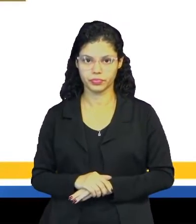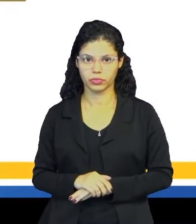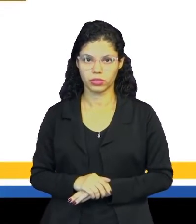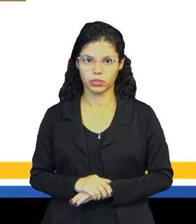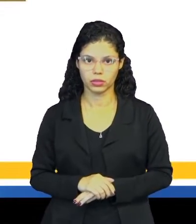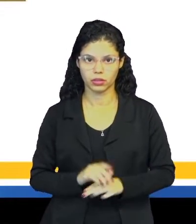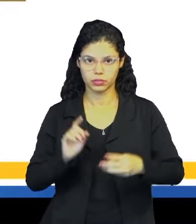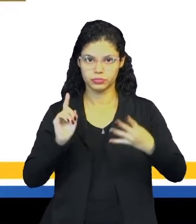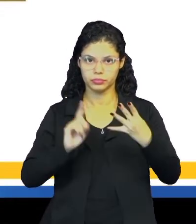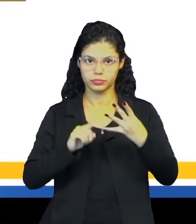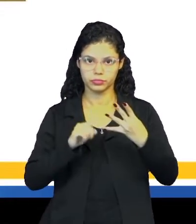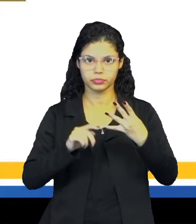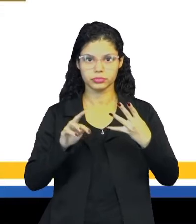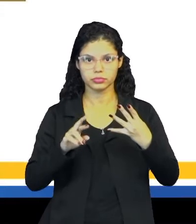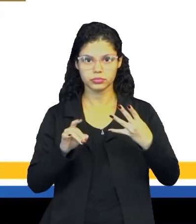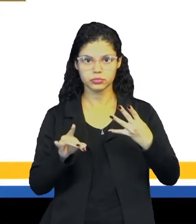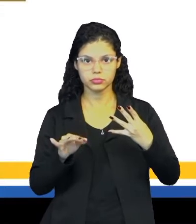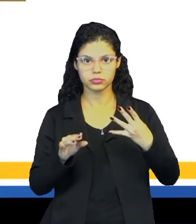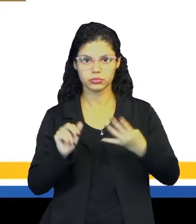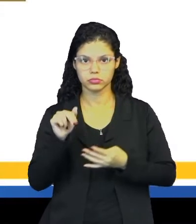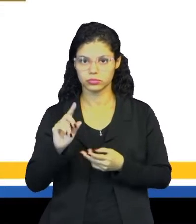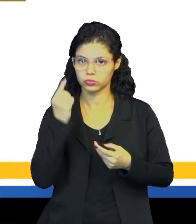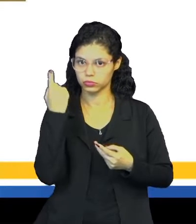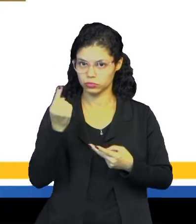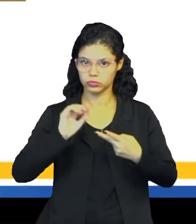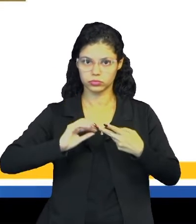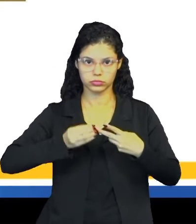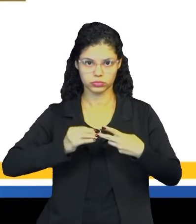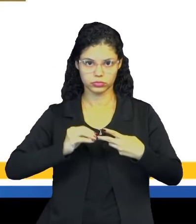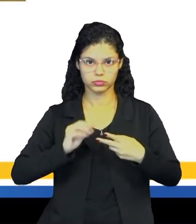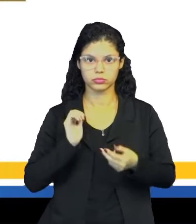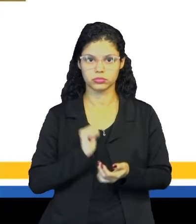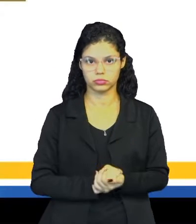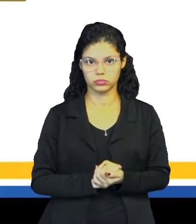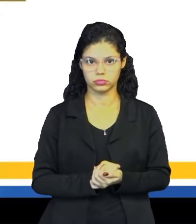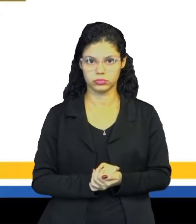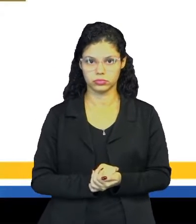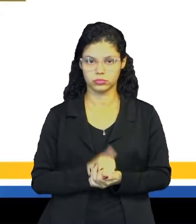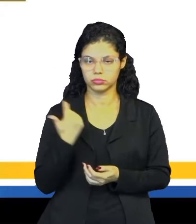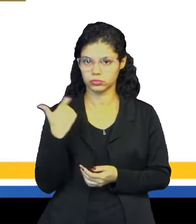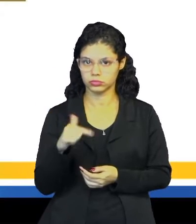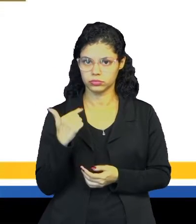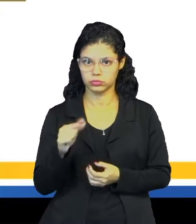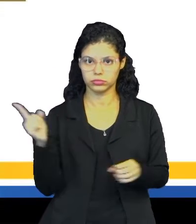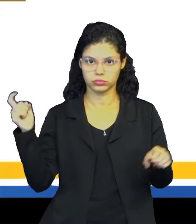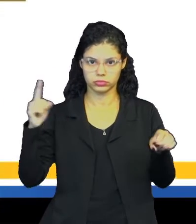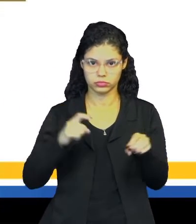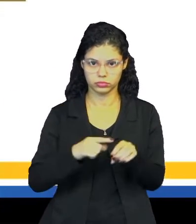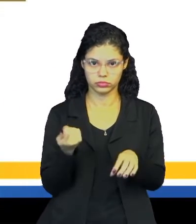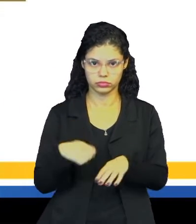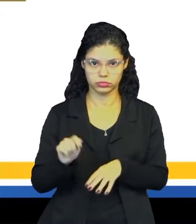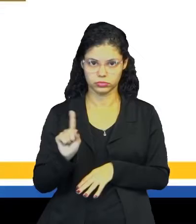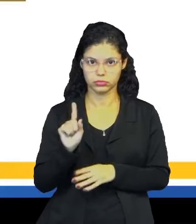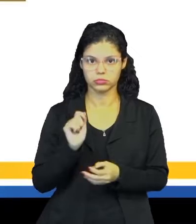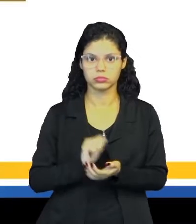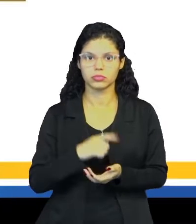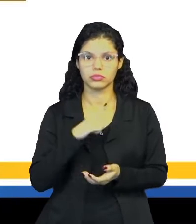as euglenófitas, que são seres unicelulares, assexuadas, tem um vacúolo contrátil, né, para colocar